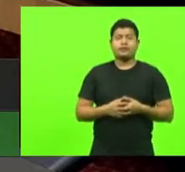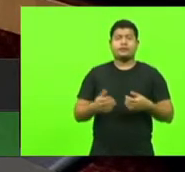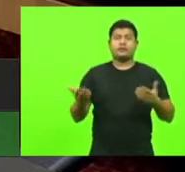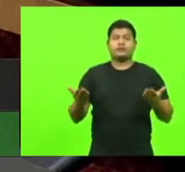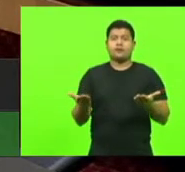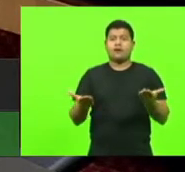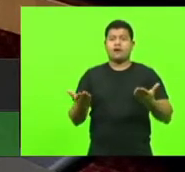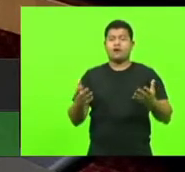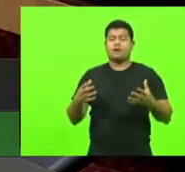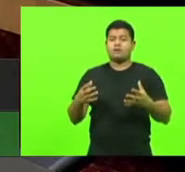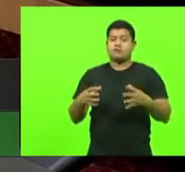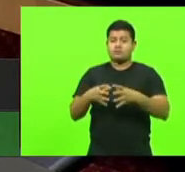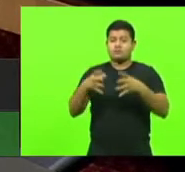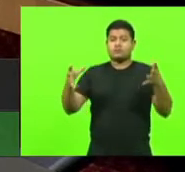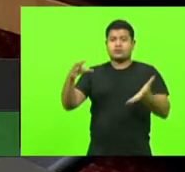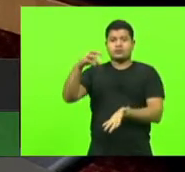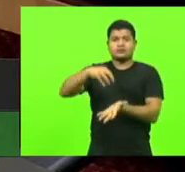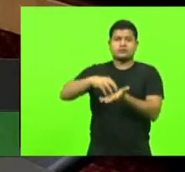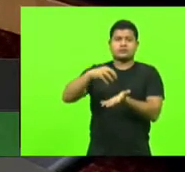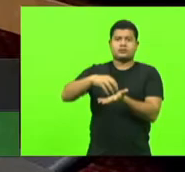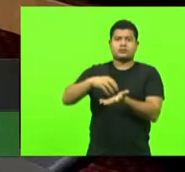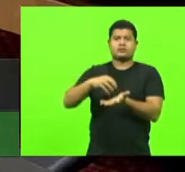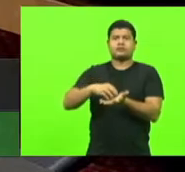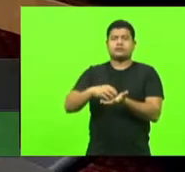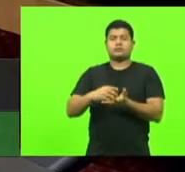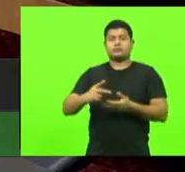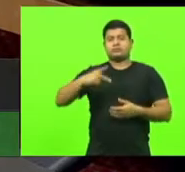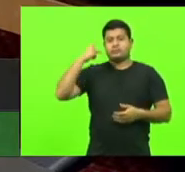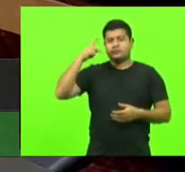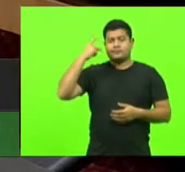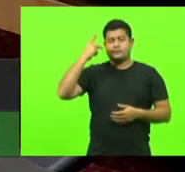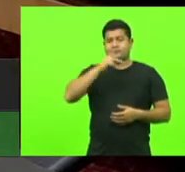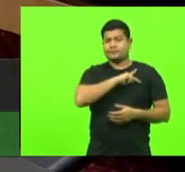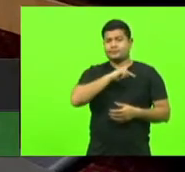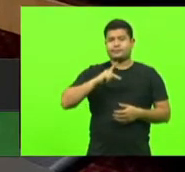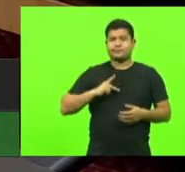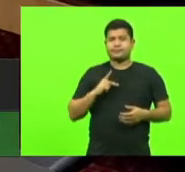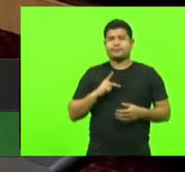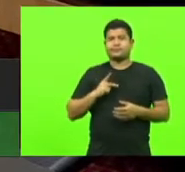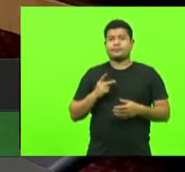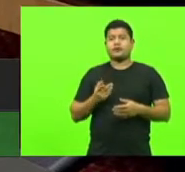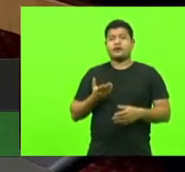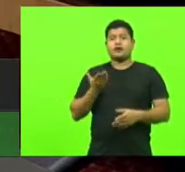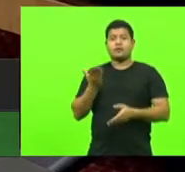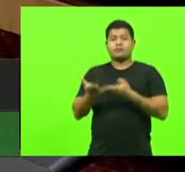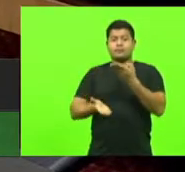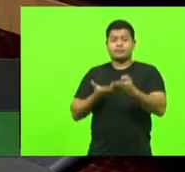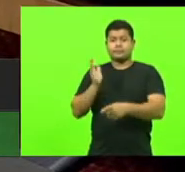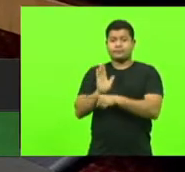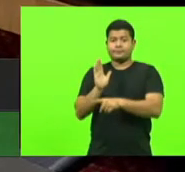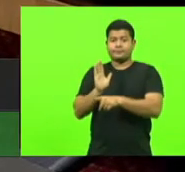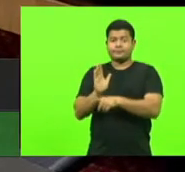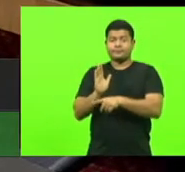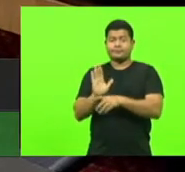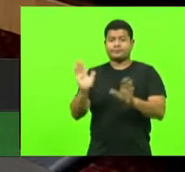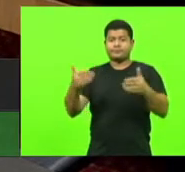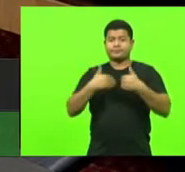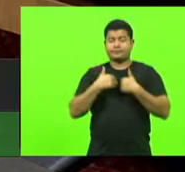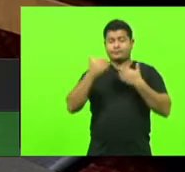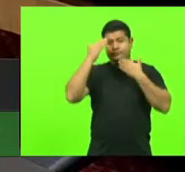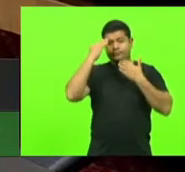grande centro de políticas públicas a favor dos autistas. E agradecer aqui a todos